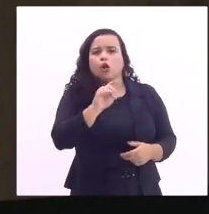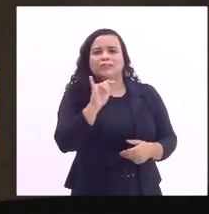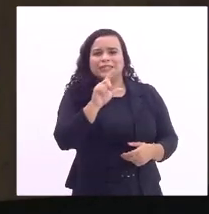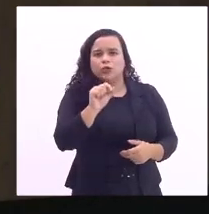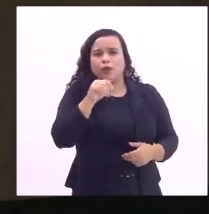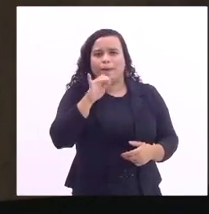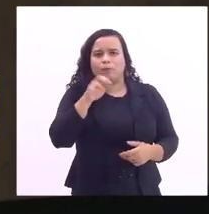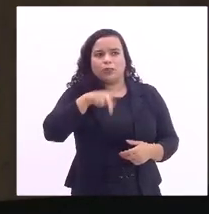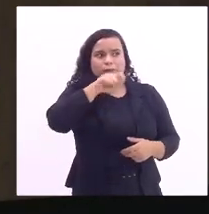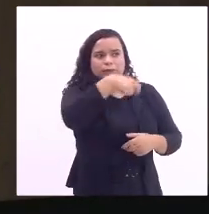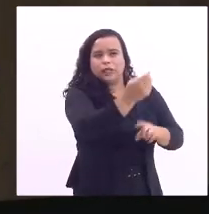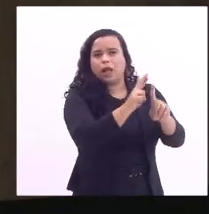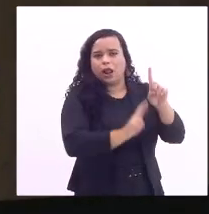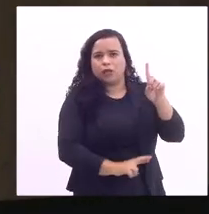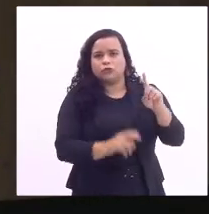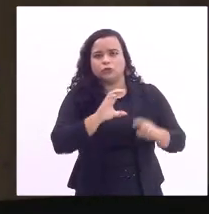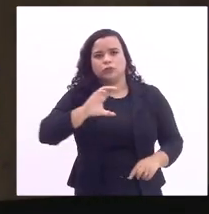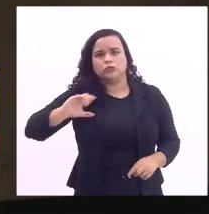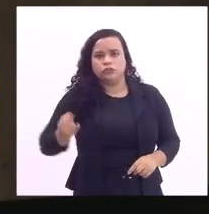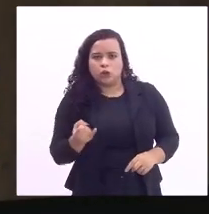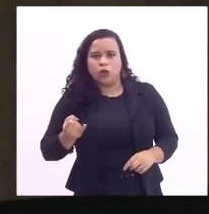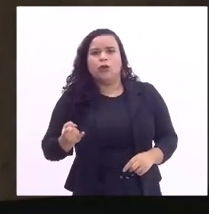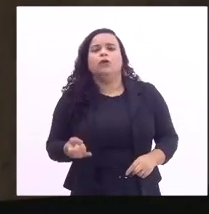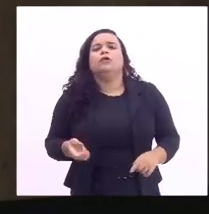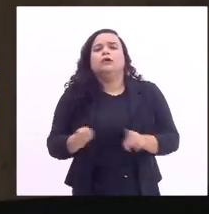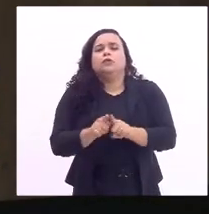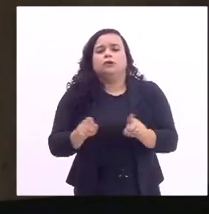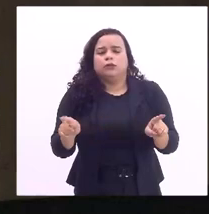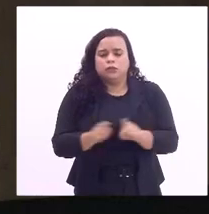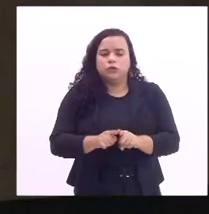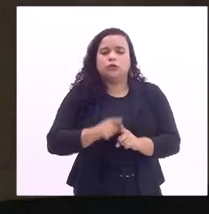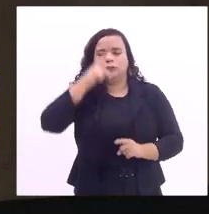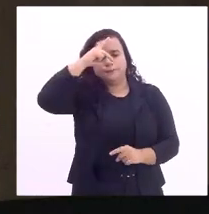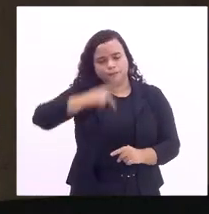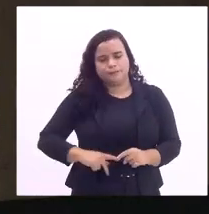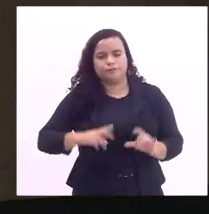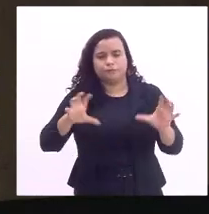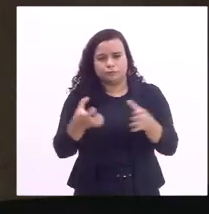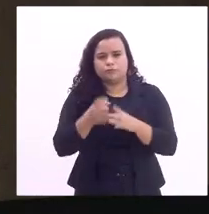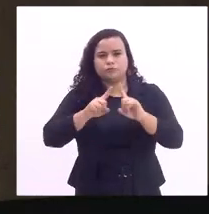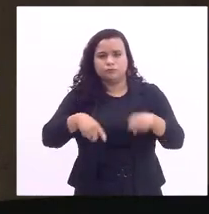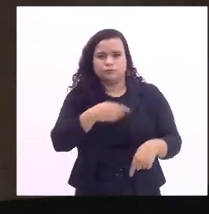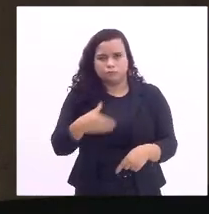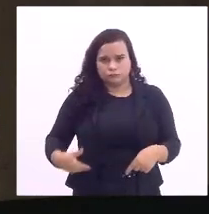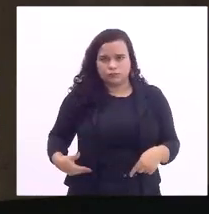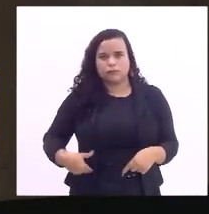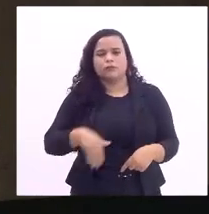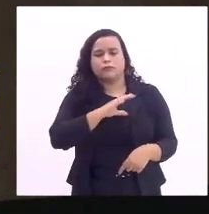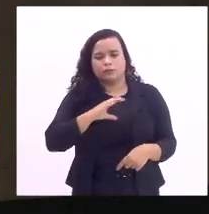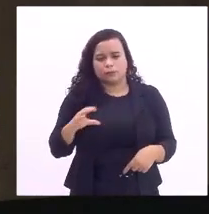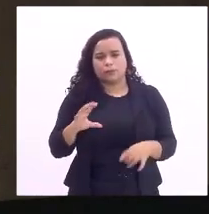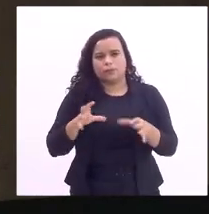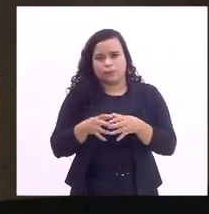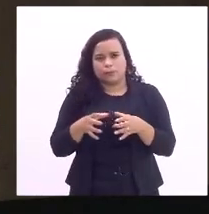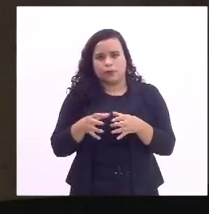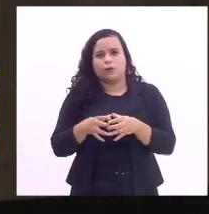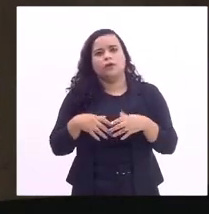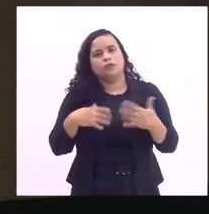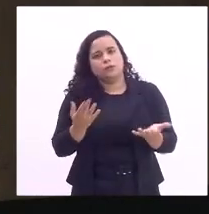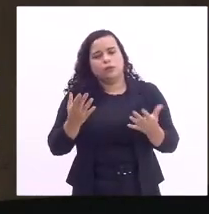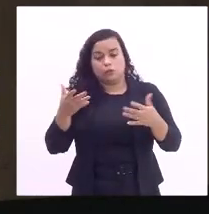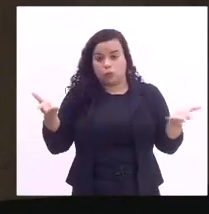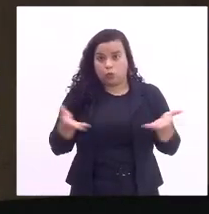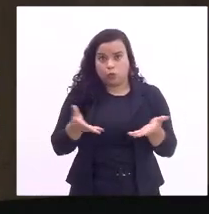relator na CCJ e preside a Comissão de Servidores, para que a gente possa, antes de terminar a